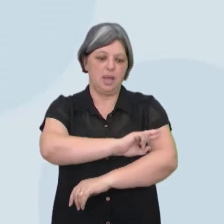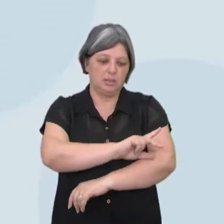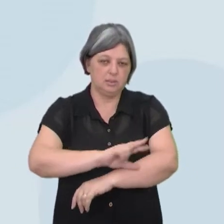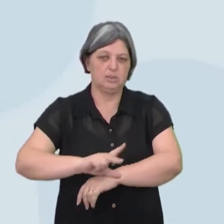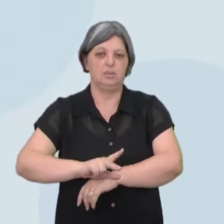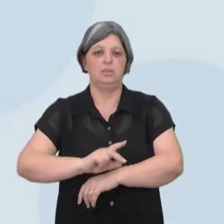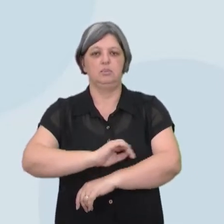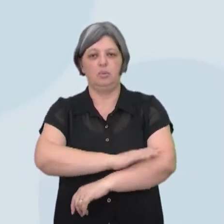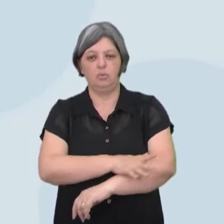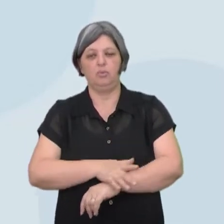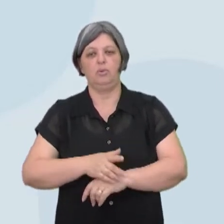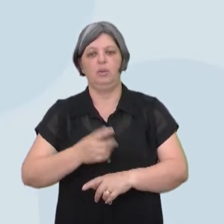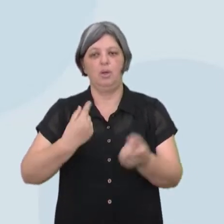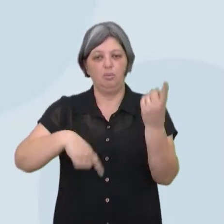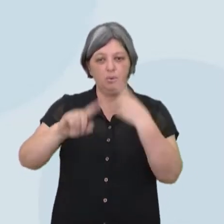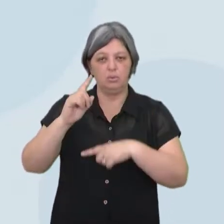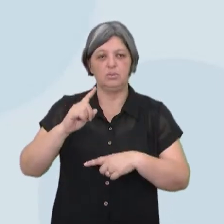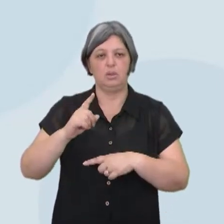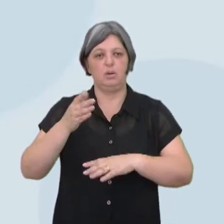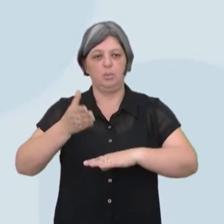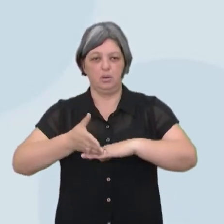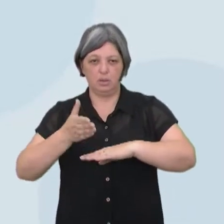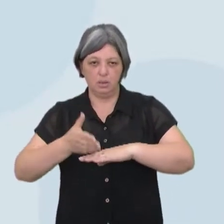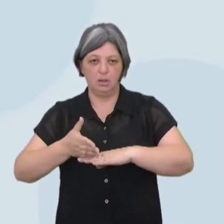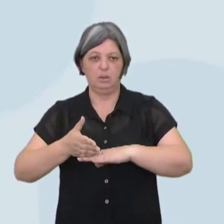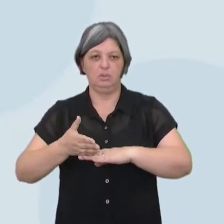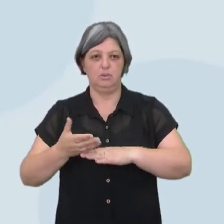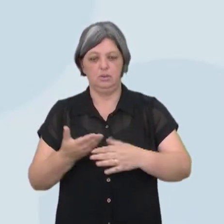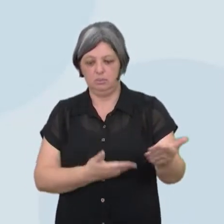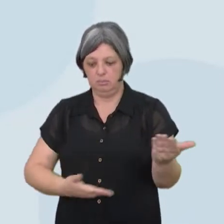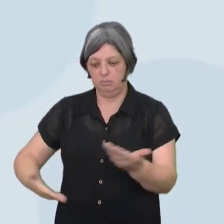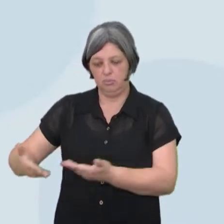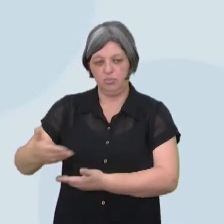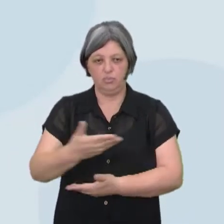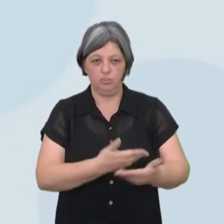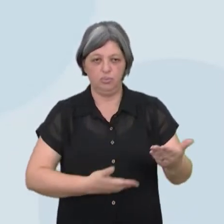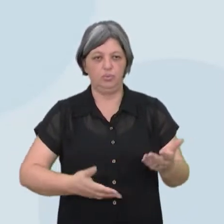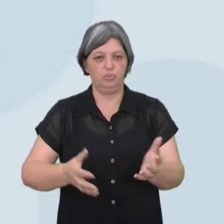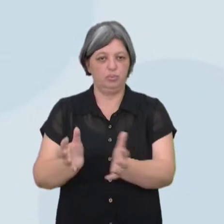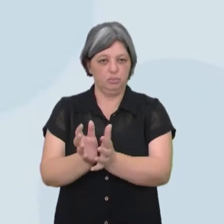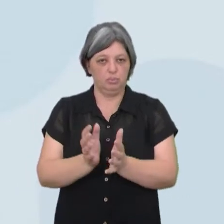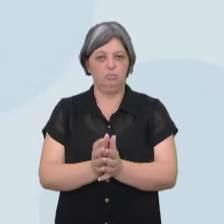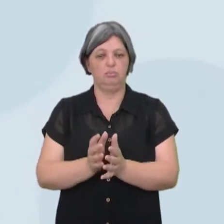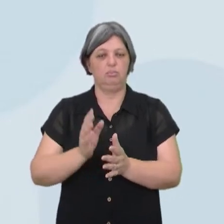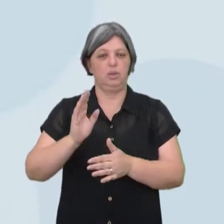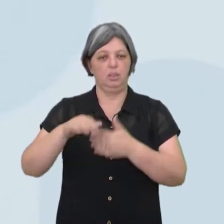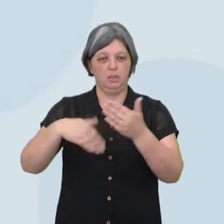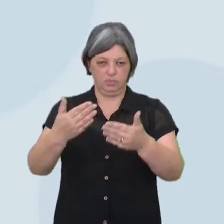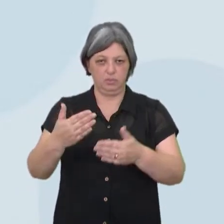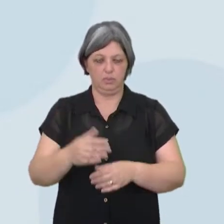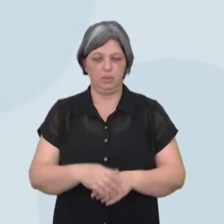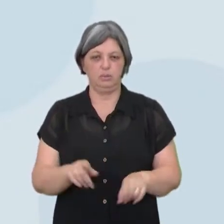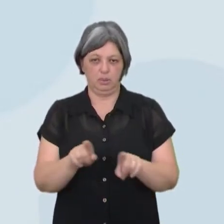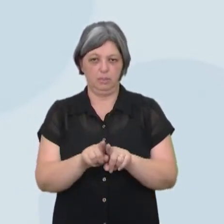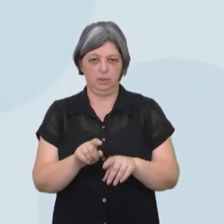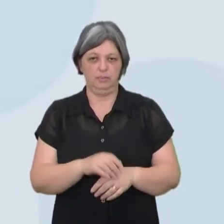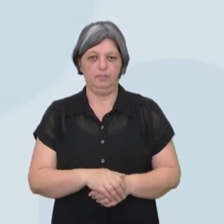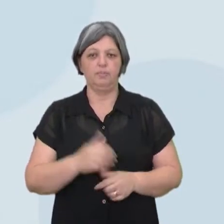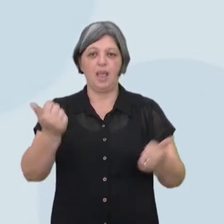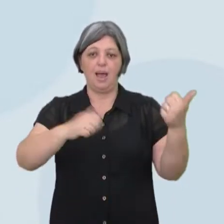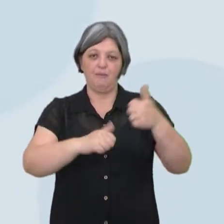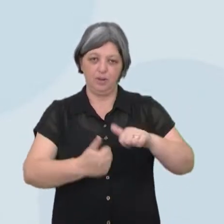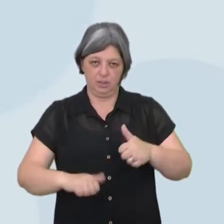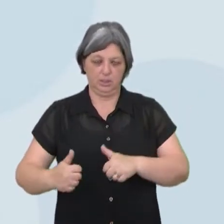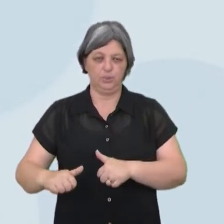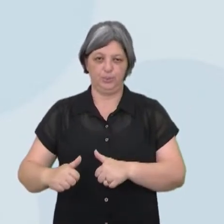evolução, modernidade, cooperativismo / desenvolvimento, etc., avaliando